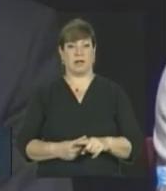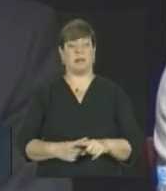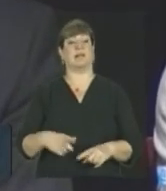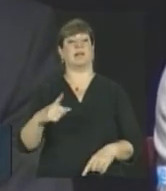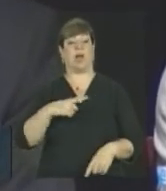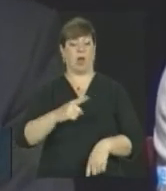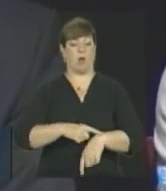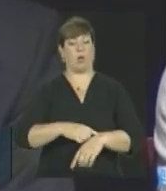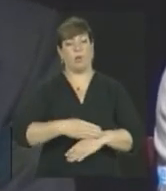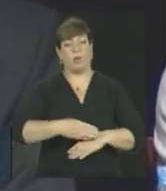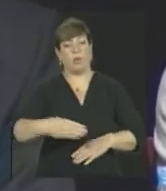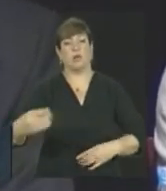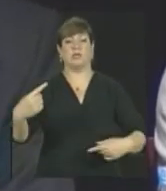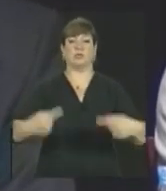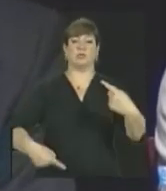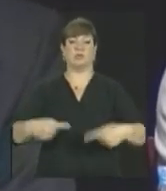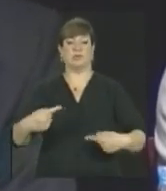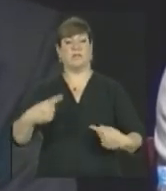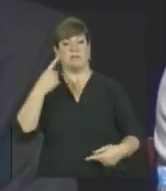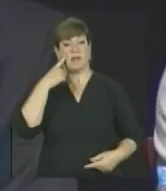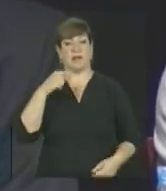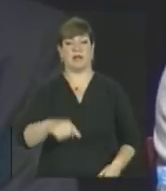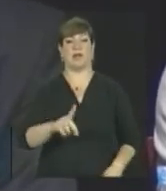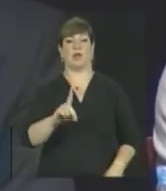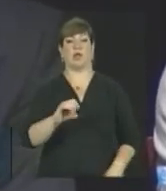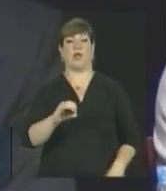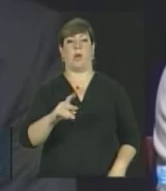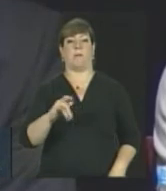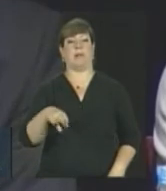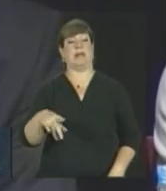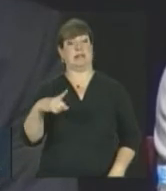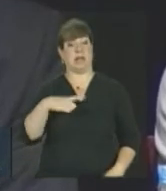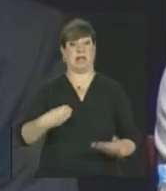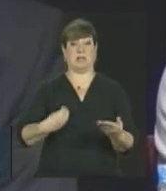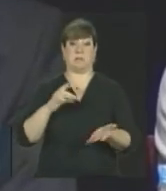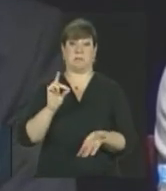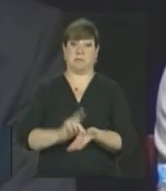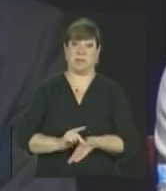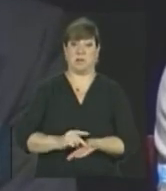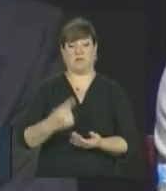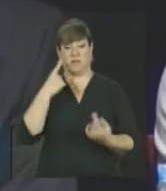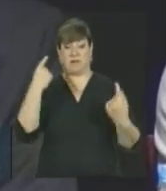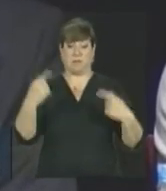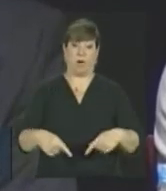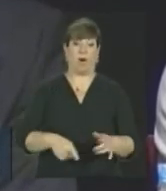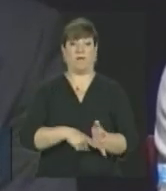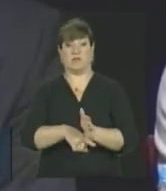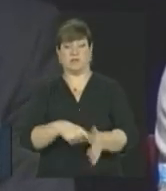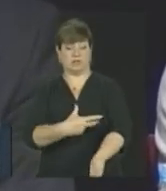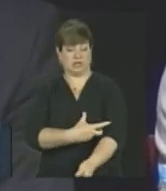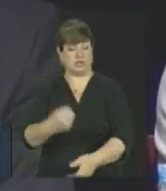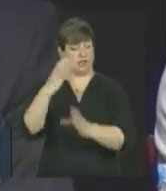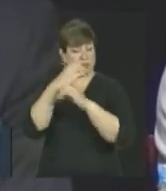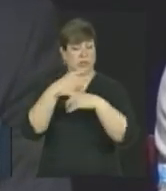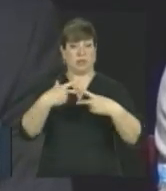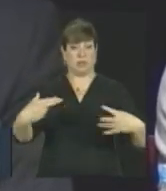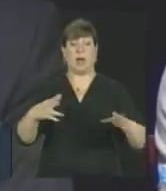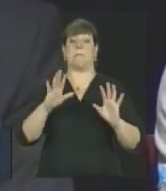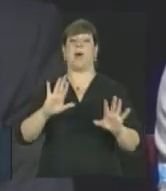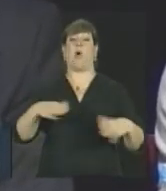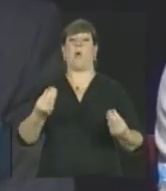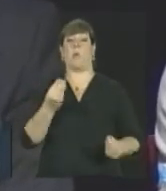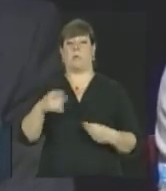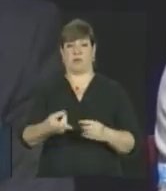longo processo para discutir se o doping, né, ele realmente existiu ou não, prova contra prova, mas como ele é suspenso